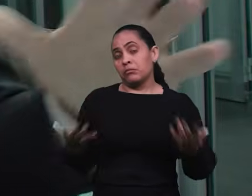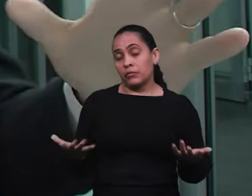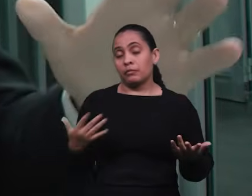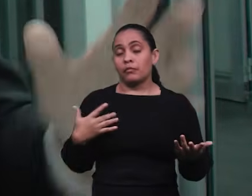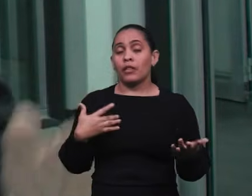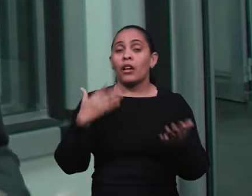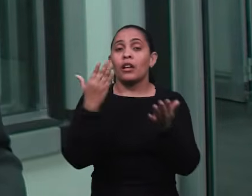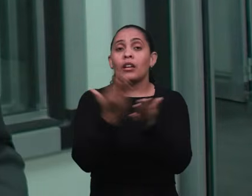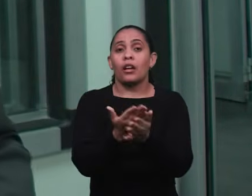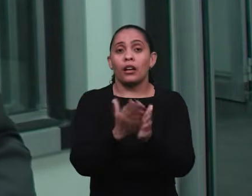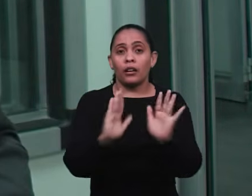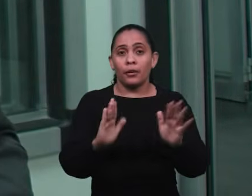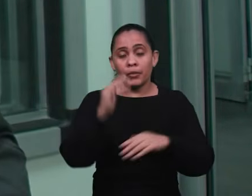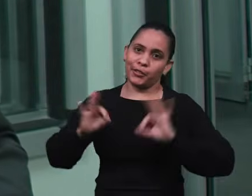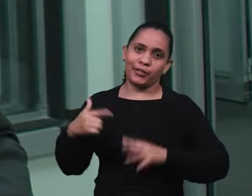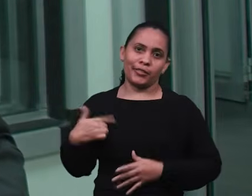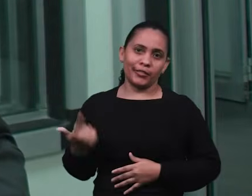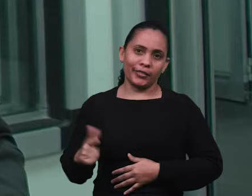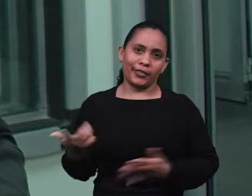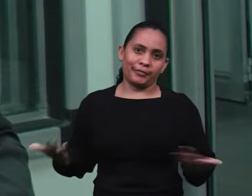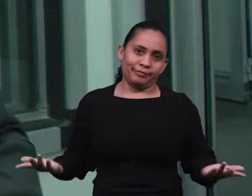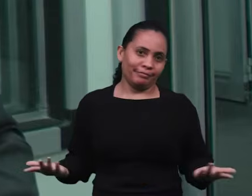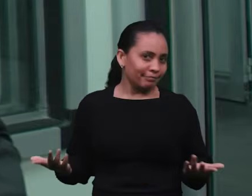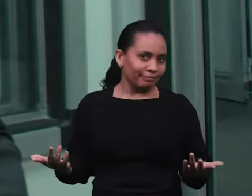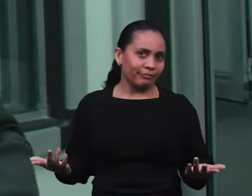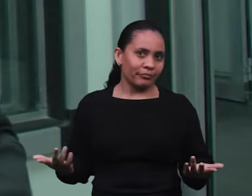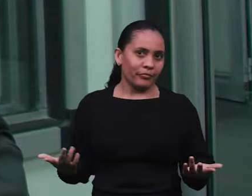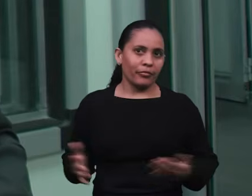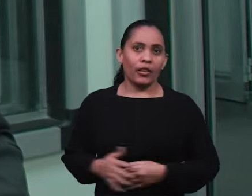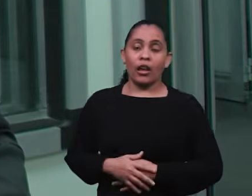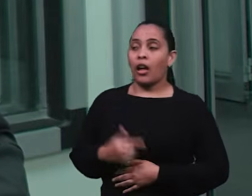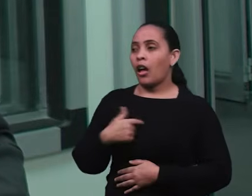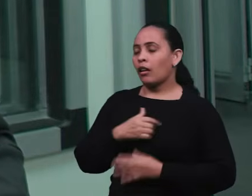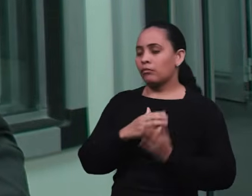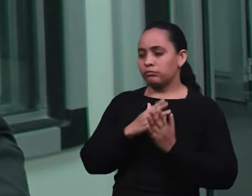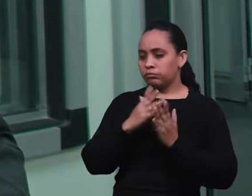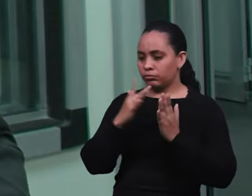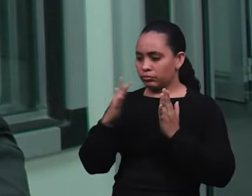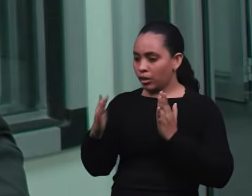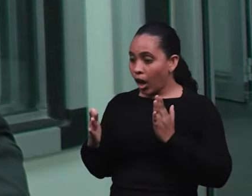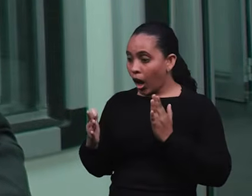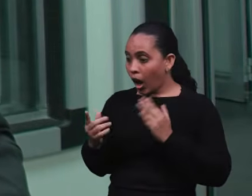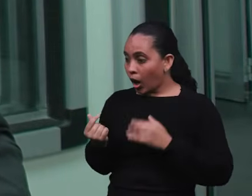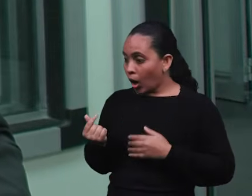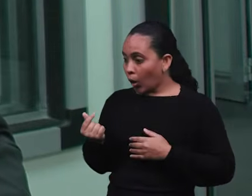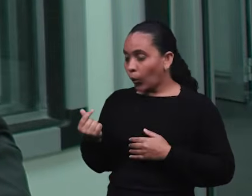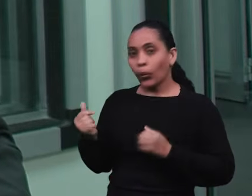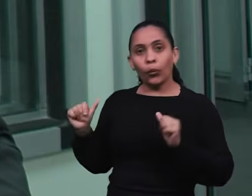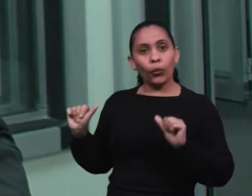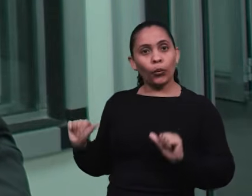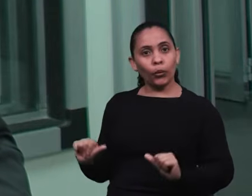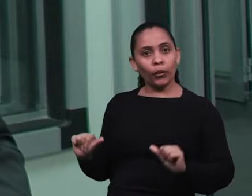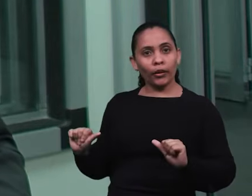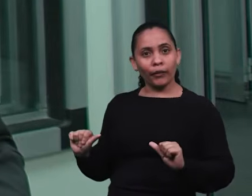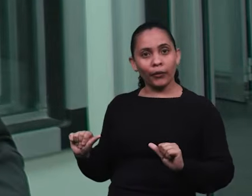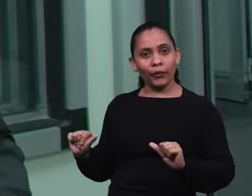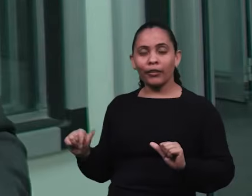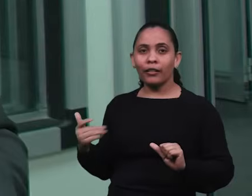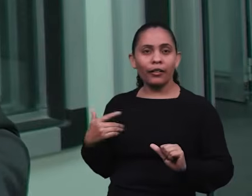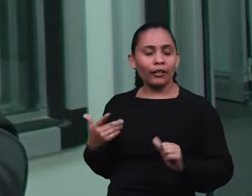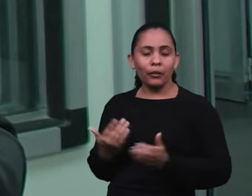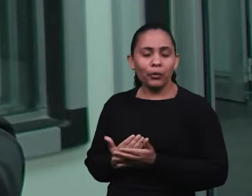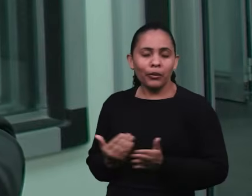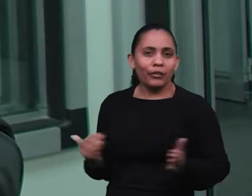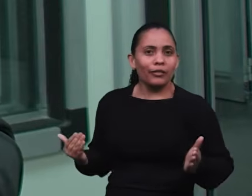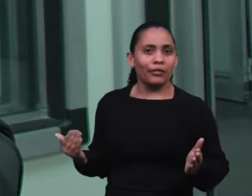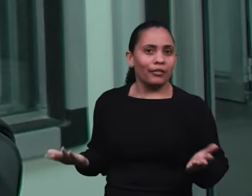acaba. Se houve muitas pessoas, hoje já é o 10º dia, acabou o dinheiro. Porque às vezes não